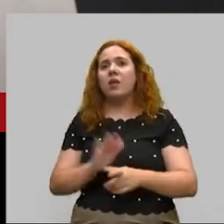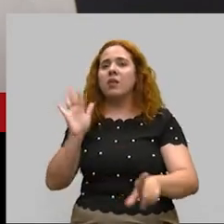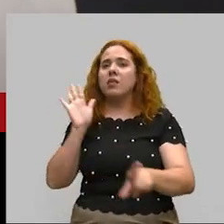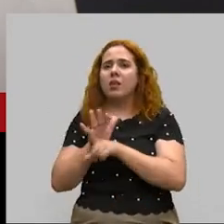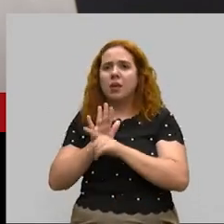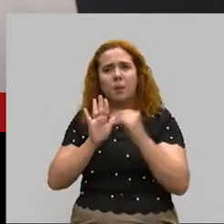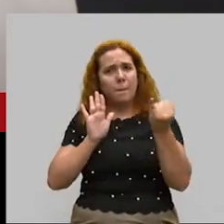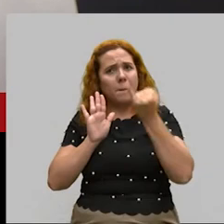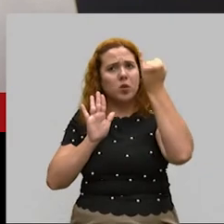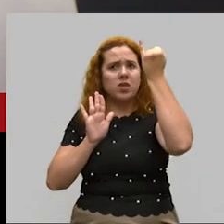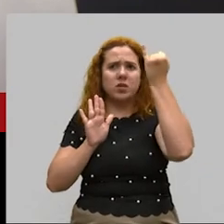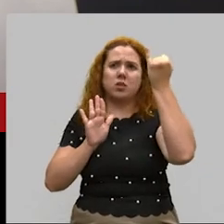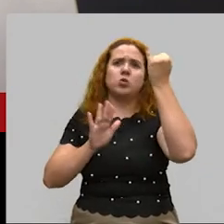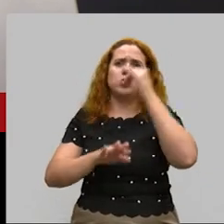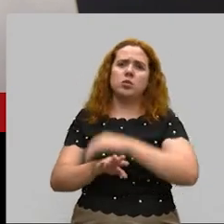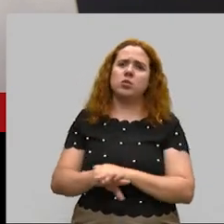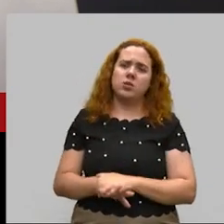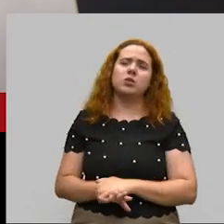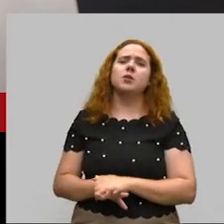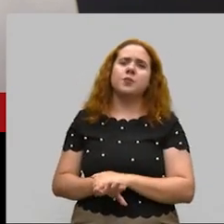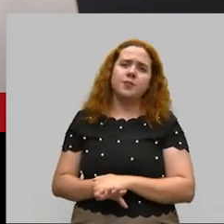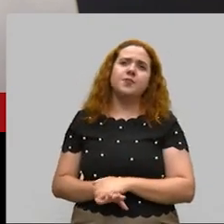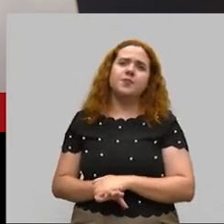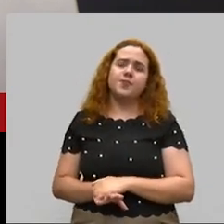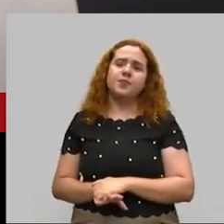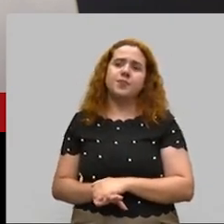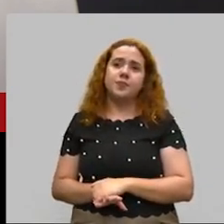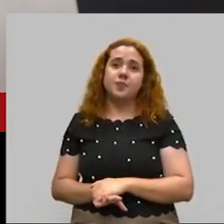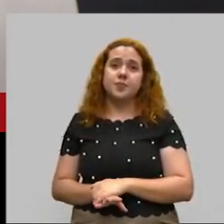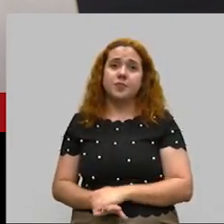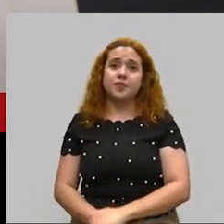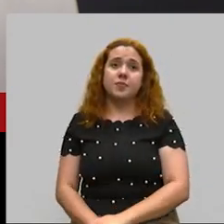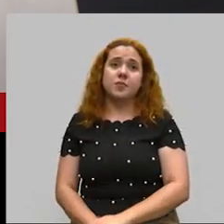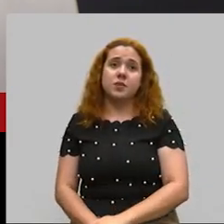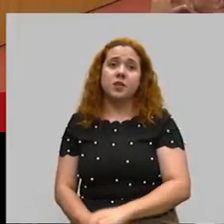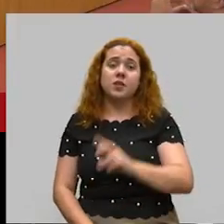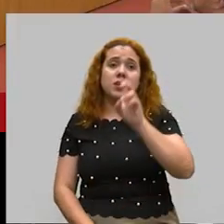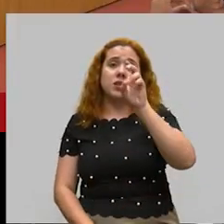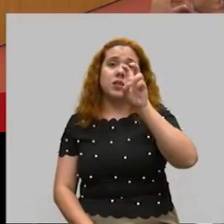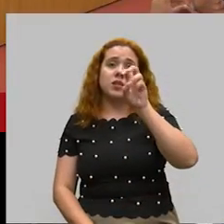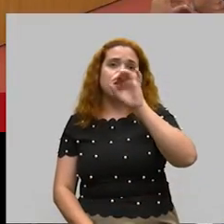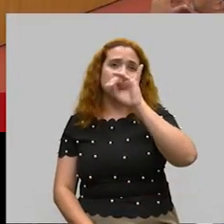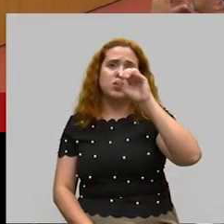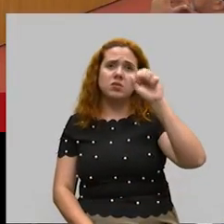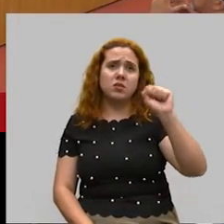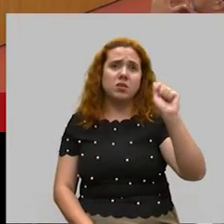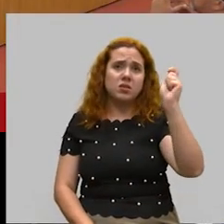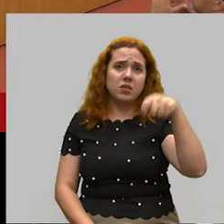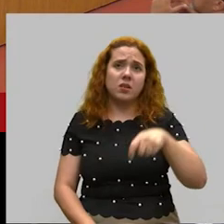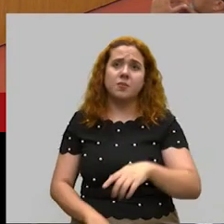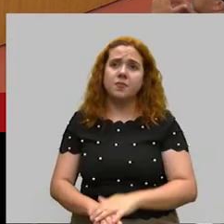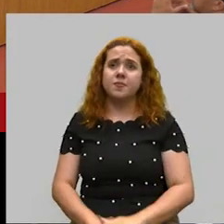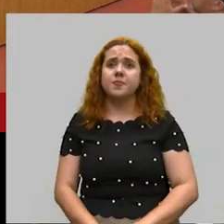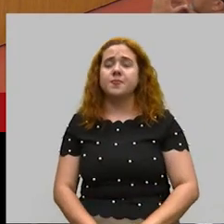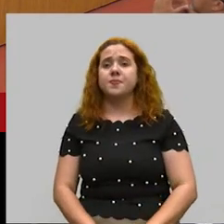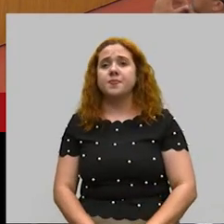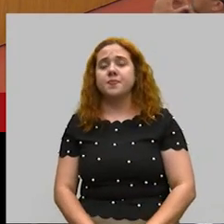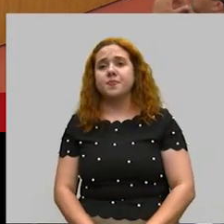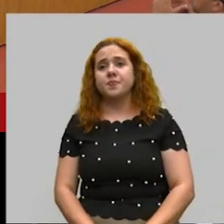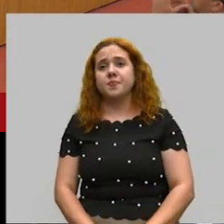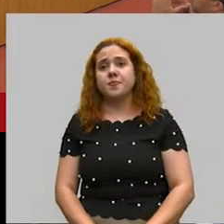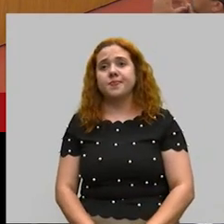interna né então é muito importante o Regimento Interno 5 dias é um programa